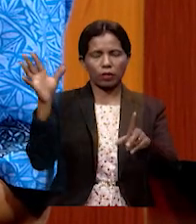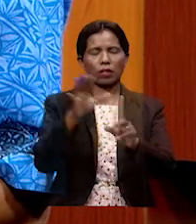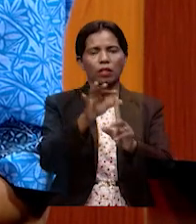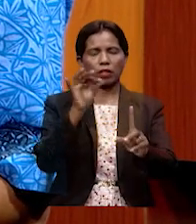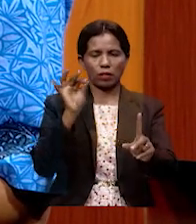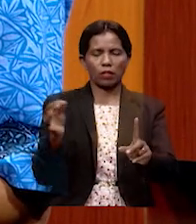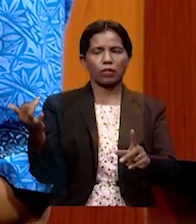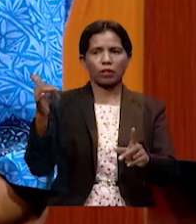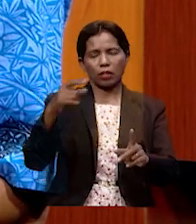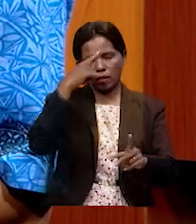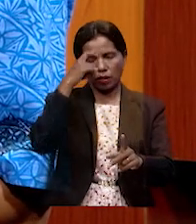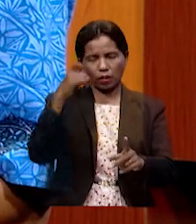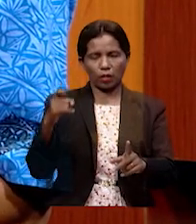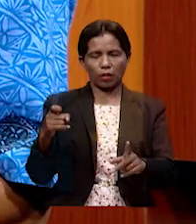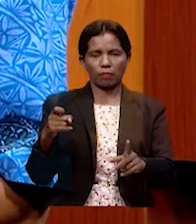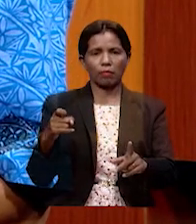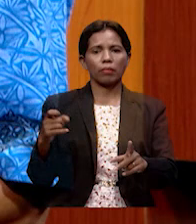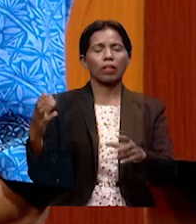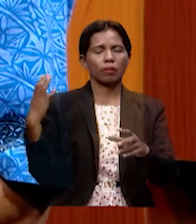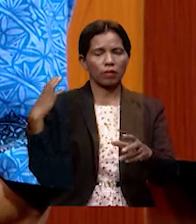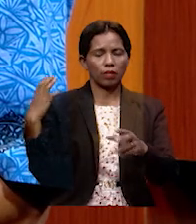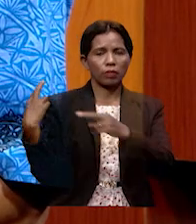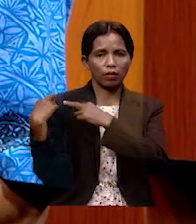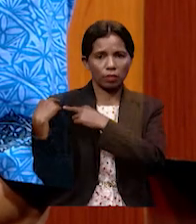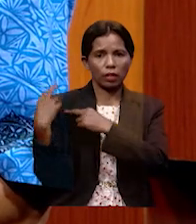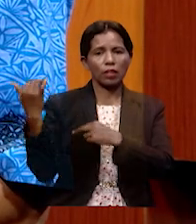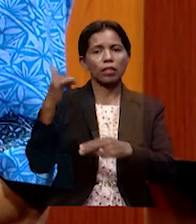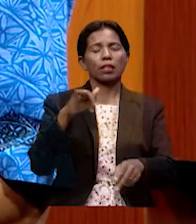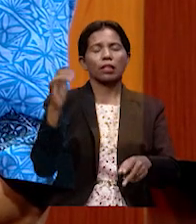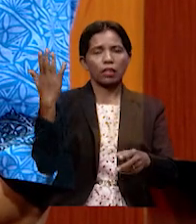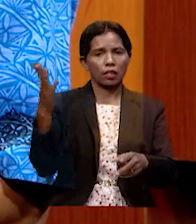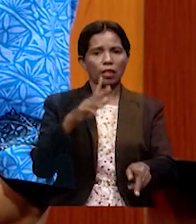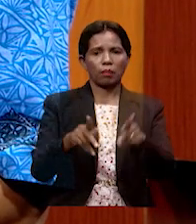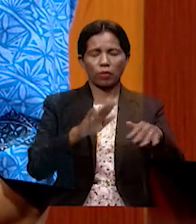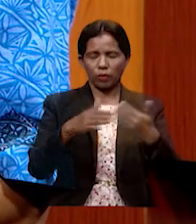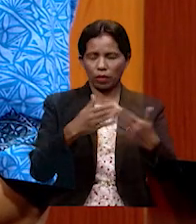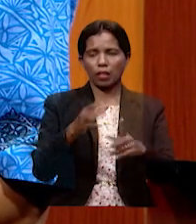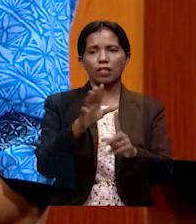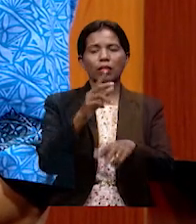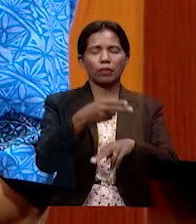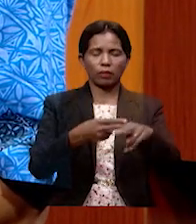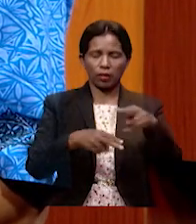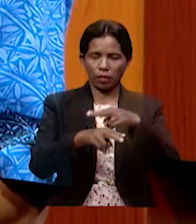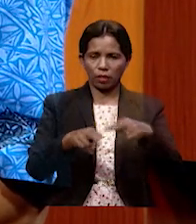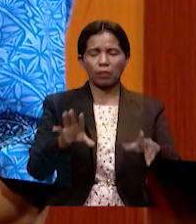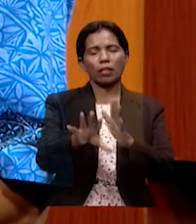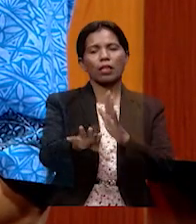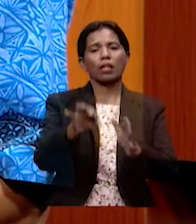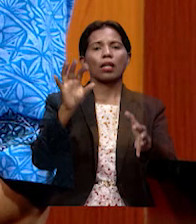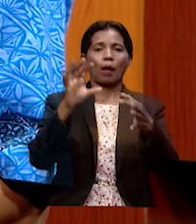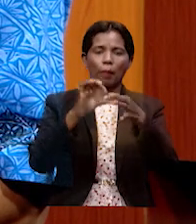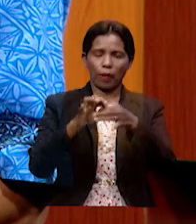Sira. Então, o poder, né, e a Sirania Lima. Quando não é Sira, Hili, membro do Parlamento, onde